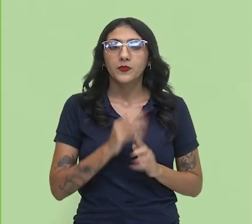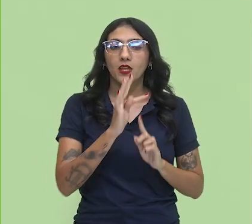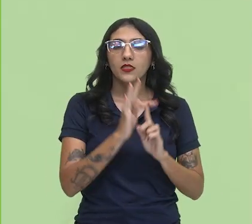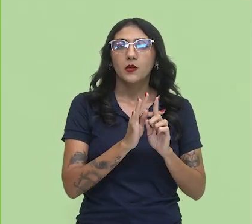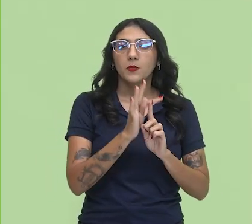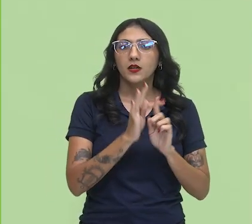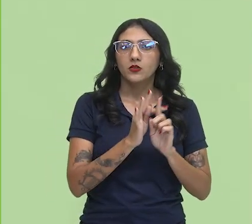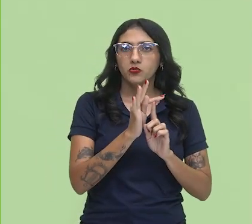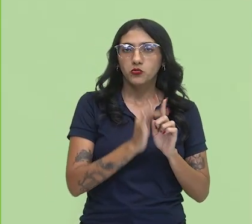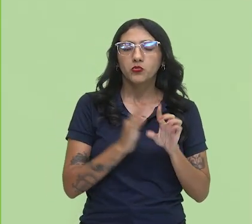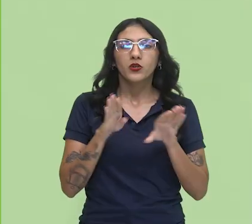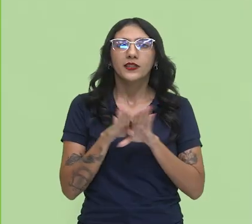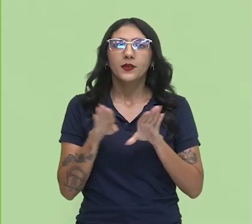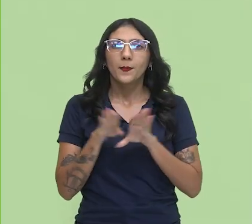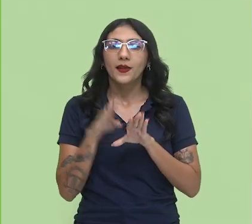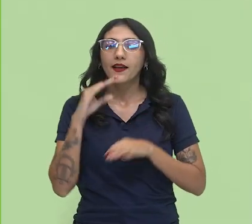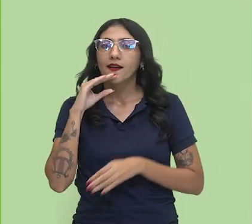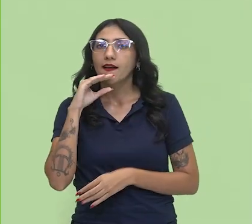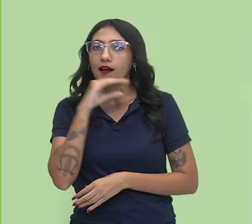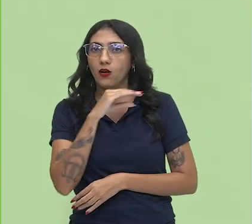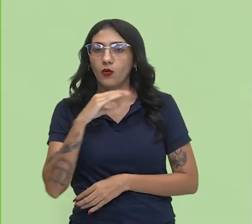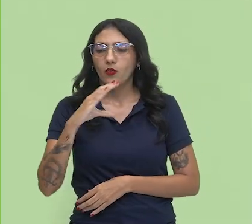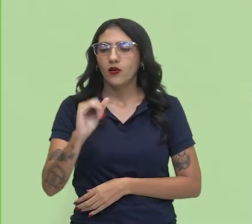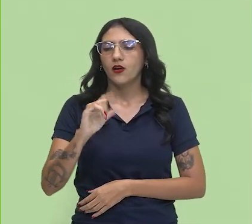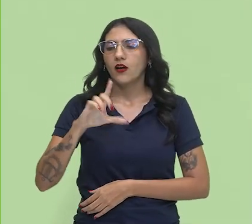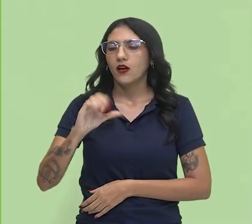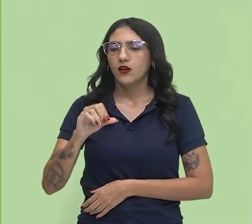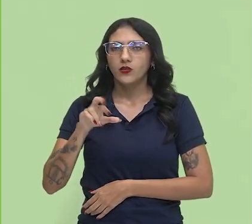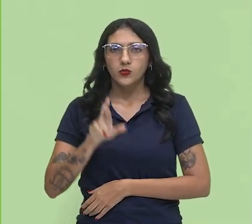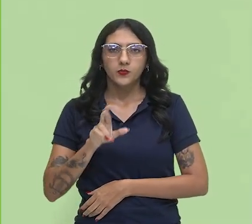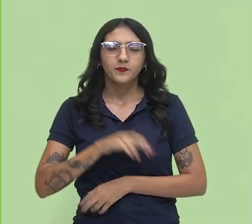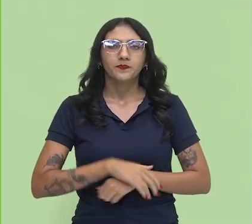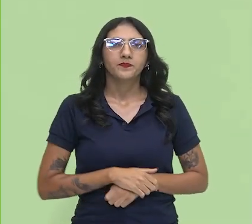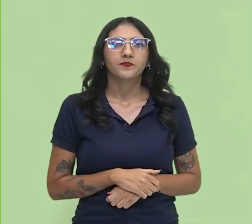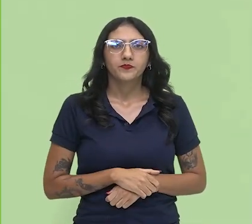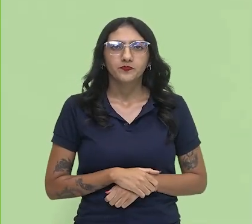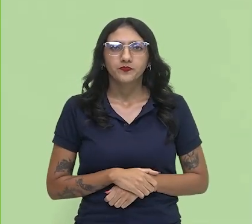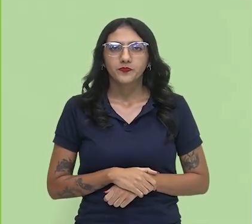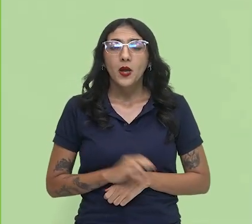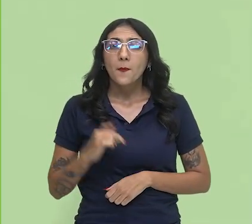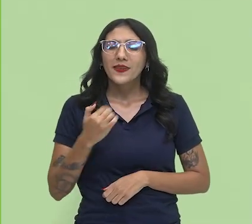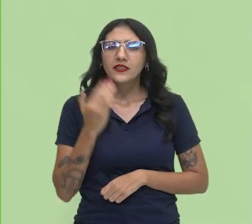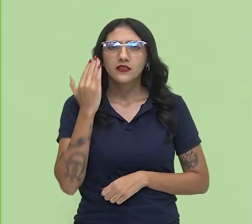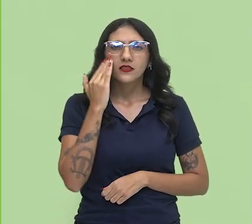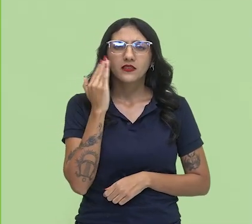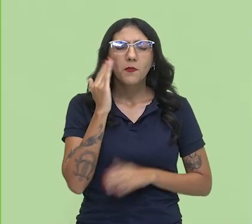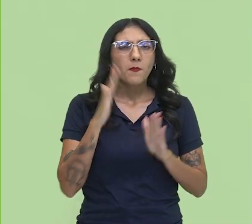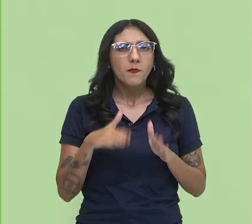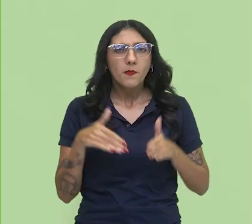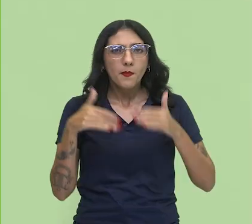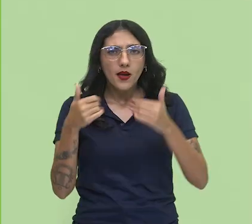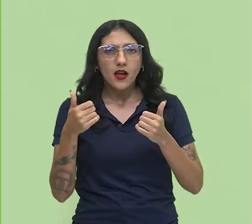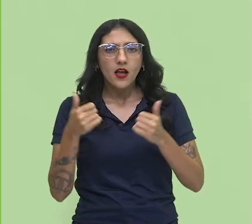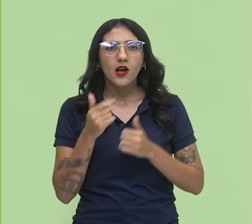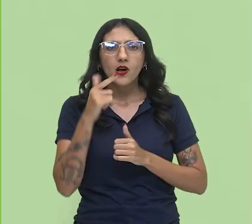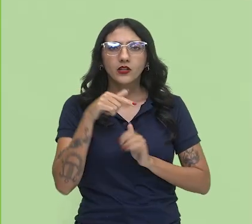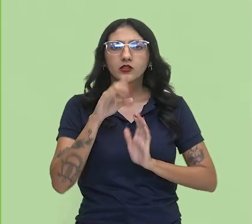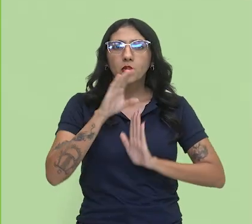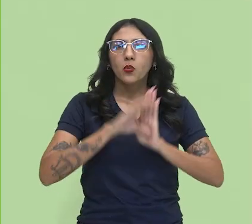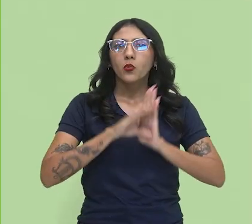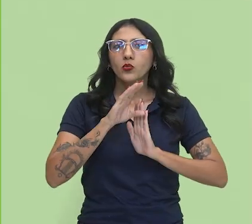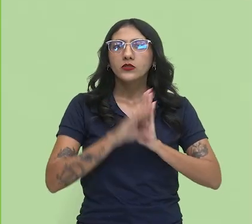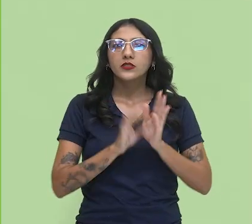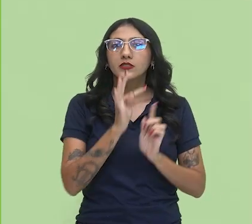temperatura e de calor. E aí, para que a gente possa entender um pouco do conceito de temperatura, o conceito